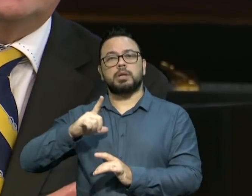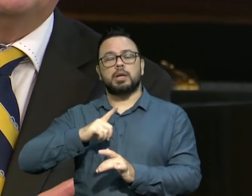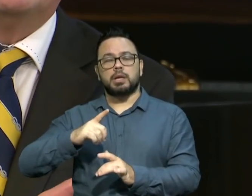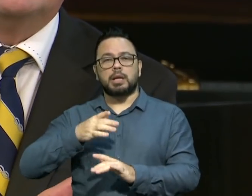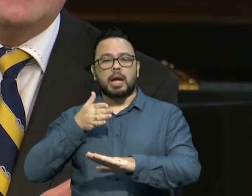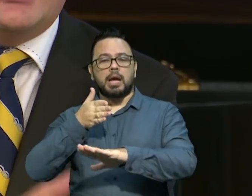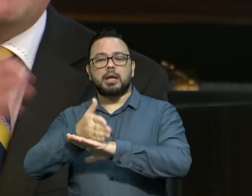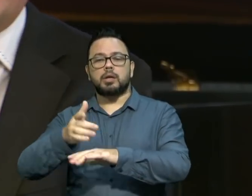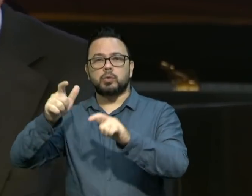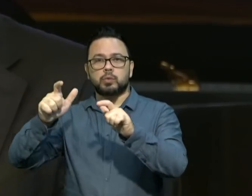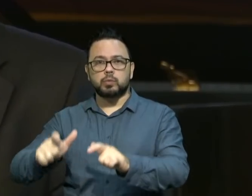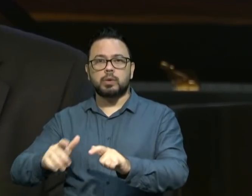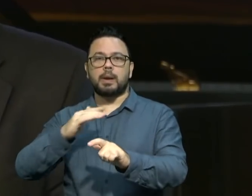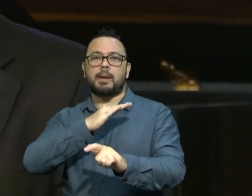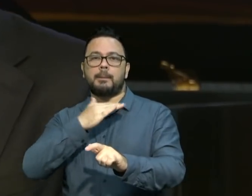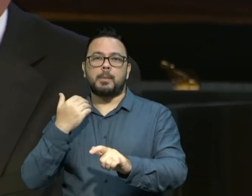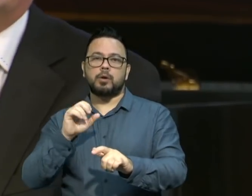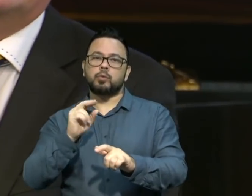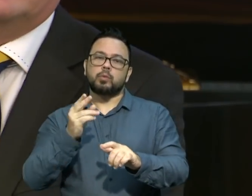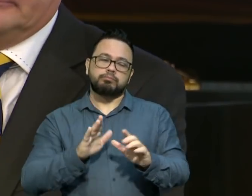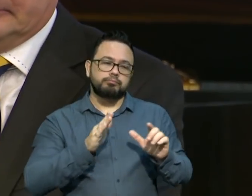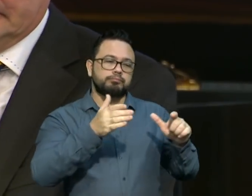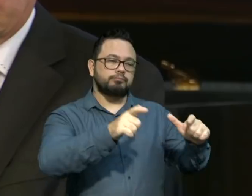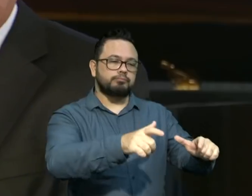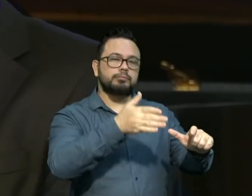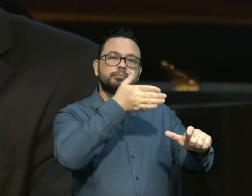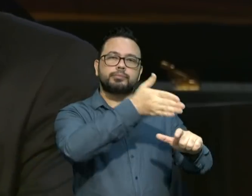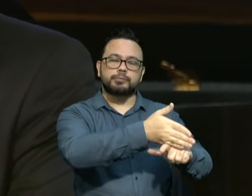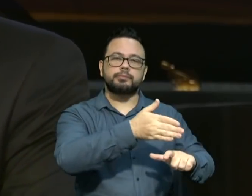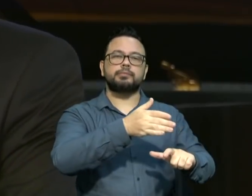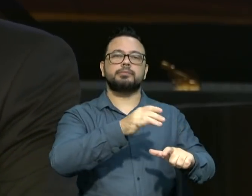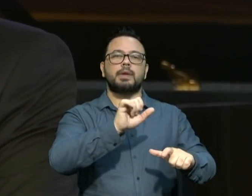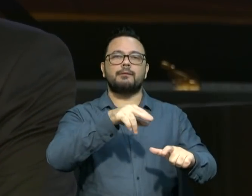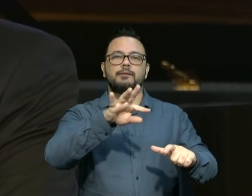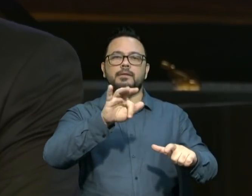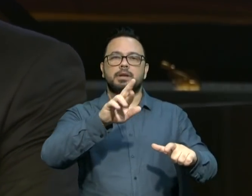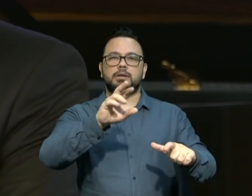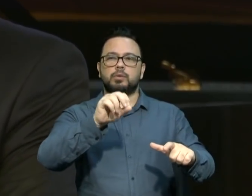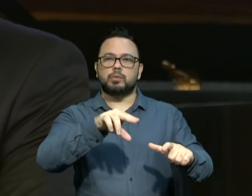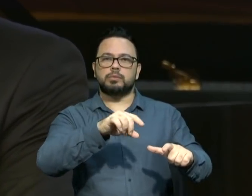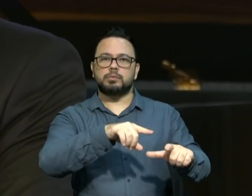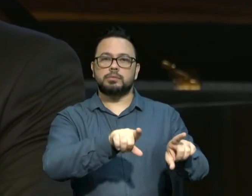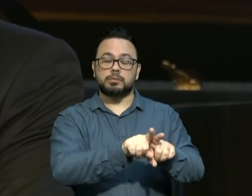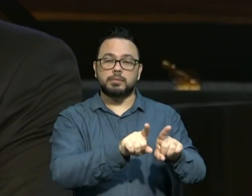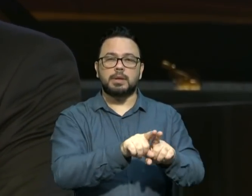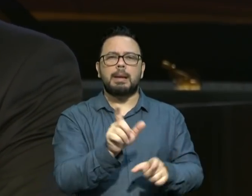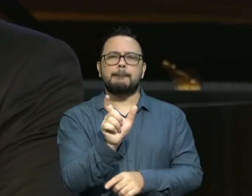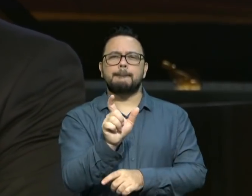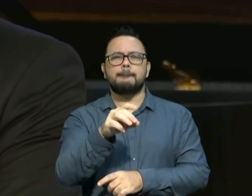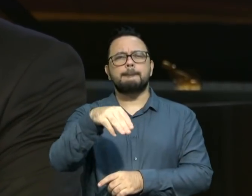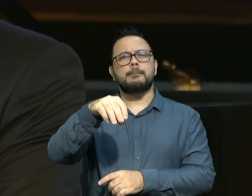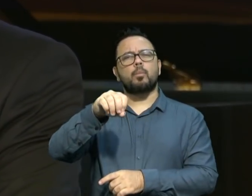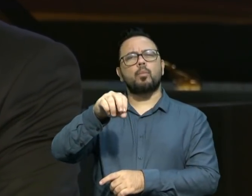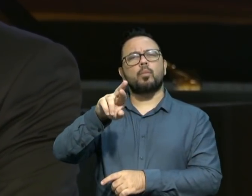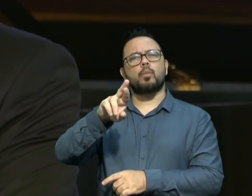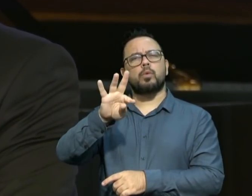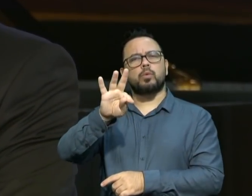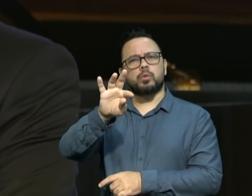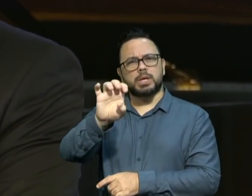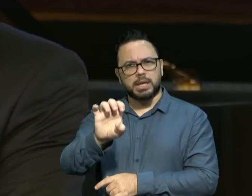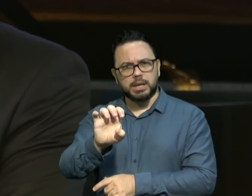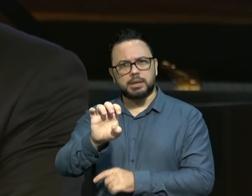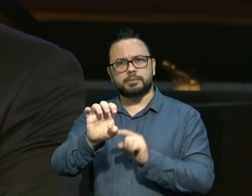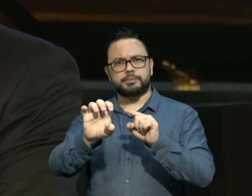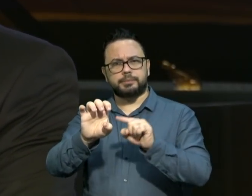a mesma coisa amor te amo inferno O que significa a palavra morte a palavra morte